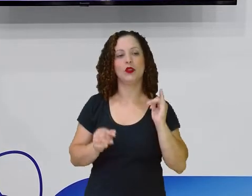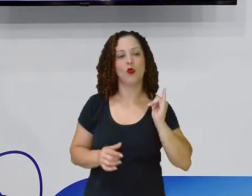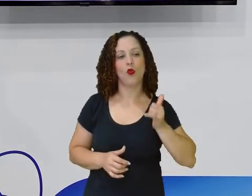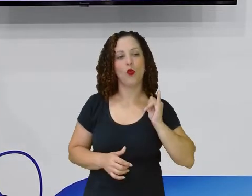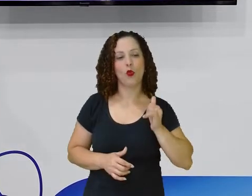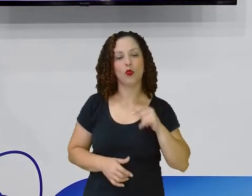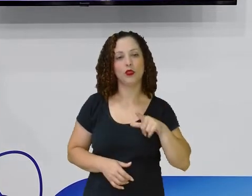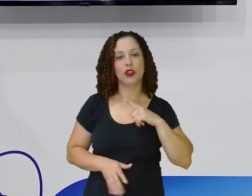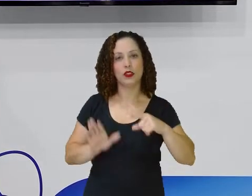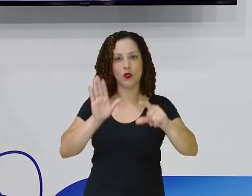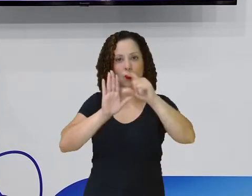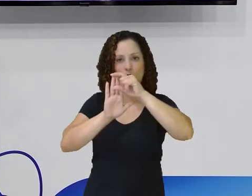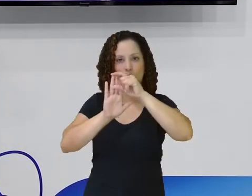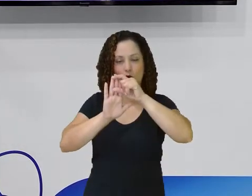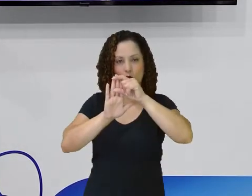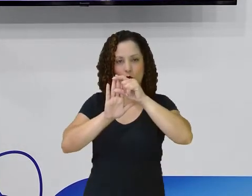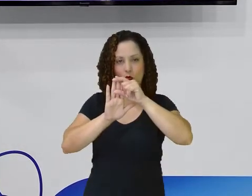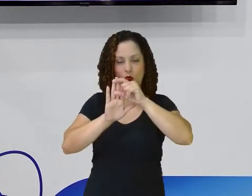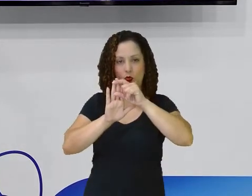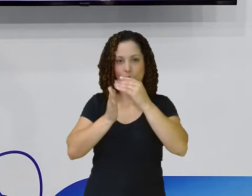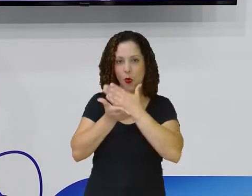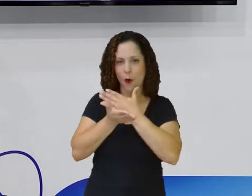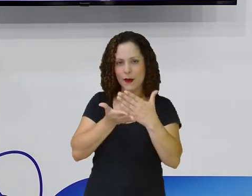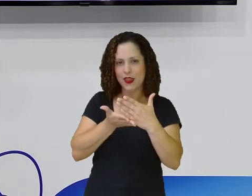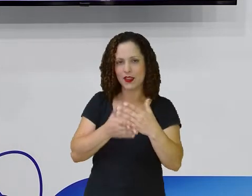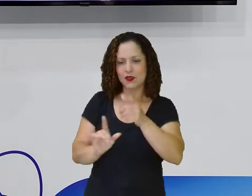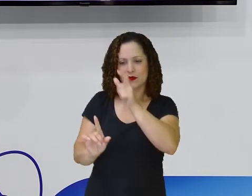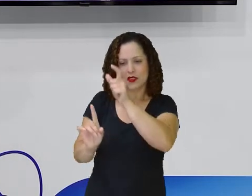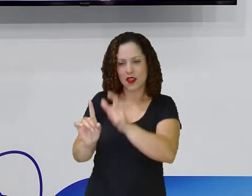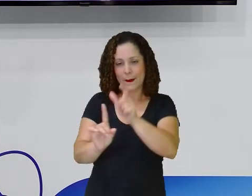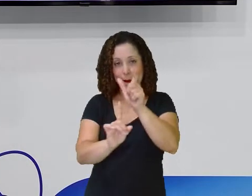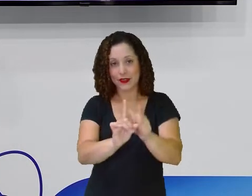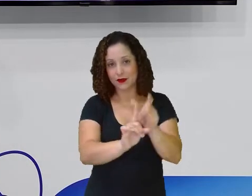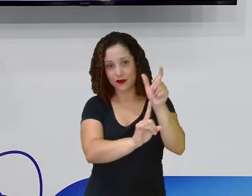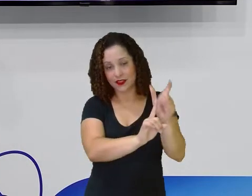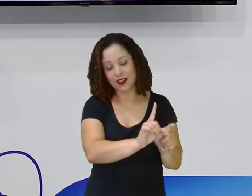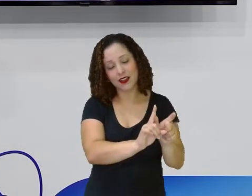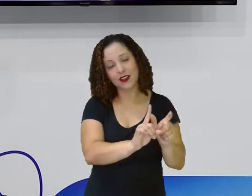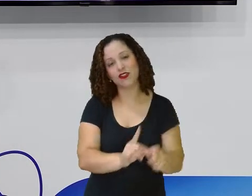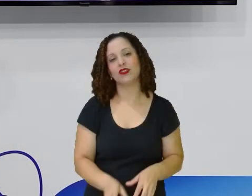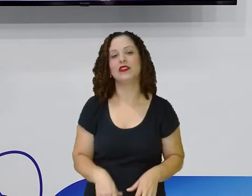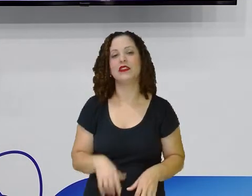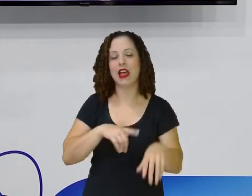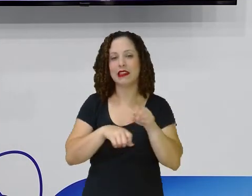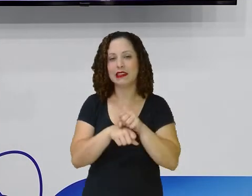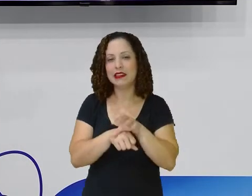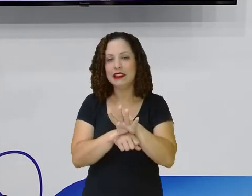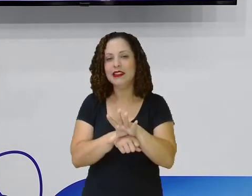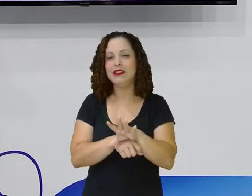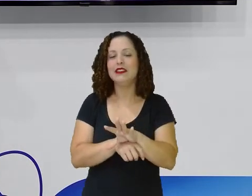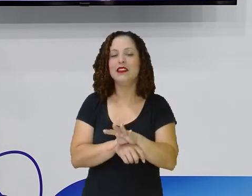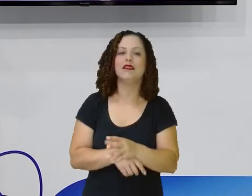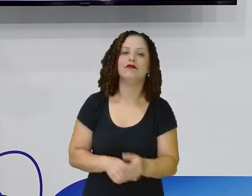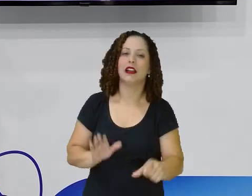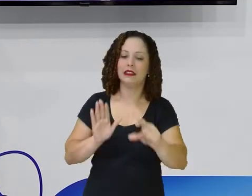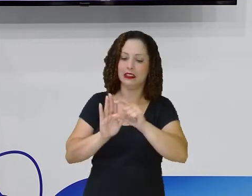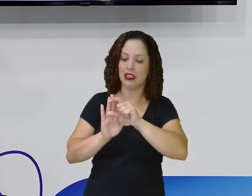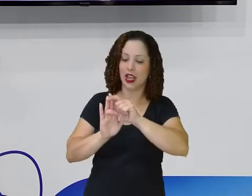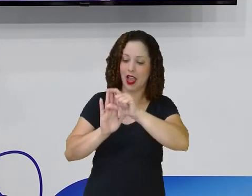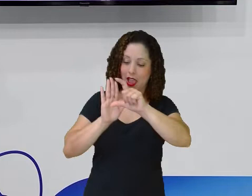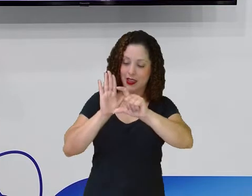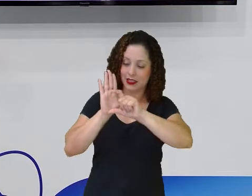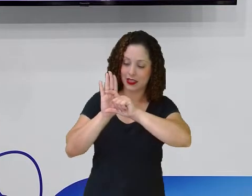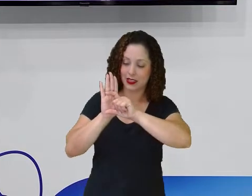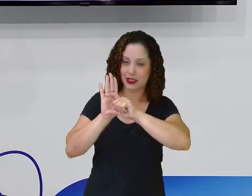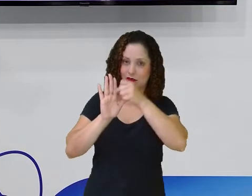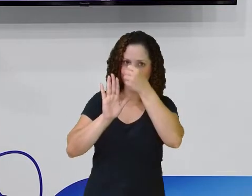sua introdução, que é a parte que está apresentando os personagens, já dando uma dica do que poderia ser o problema, e vem o